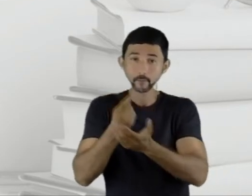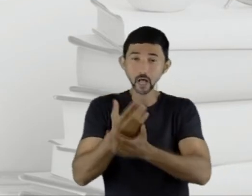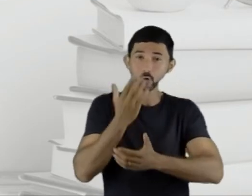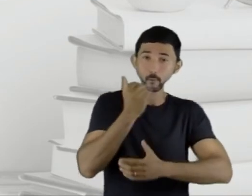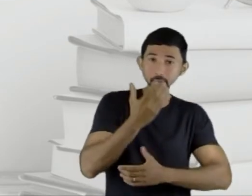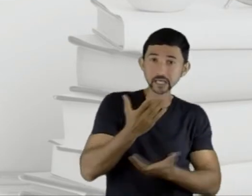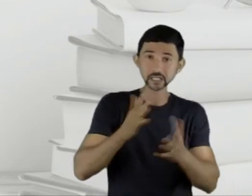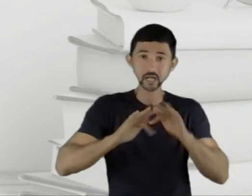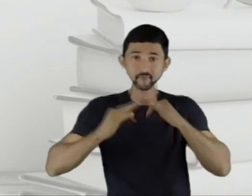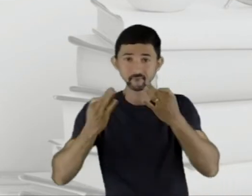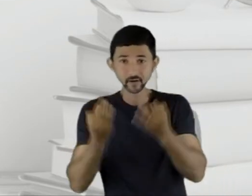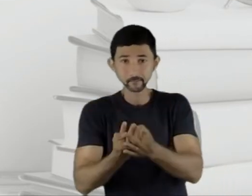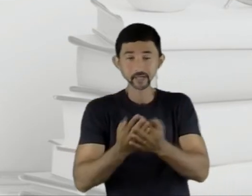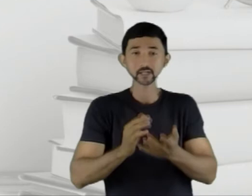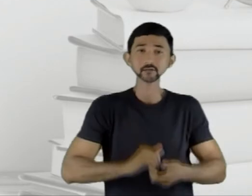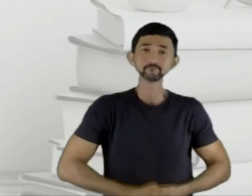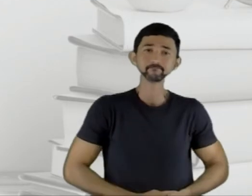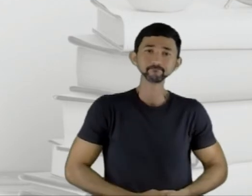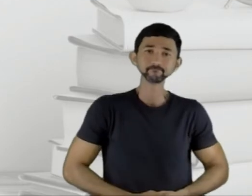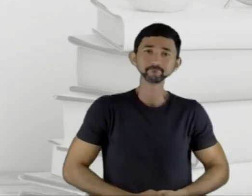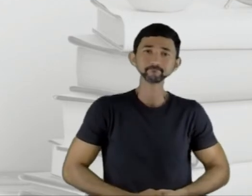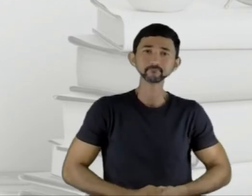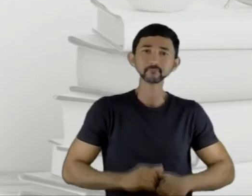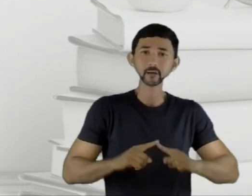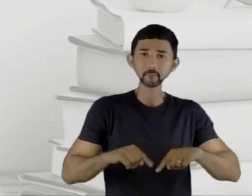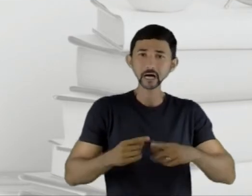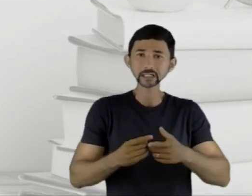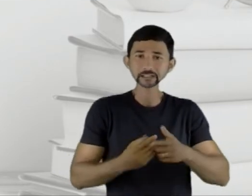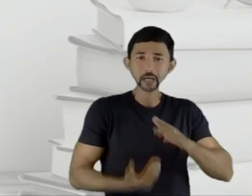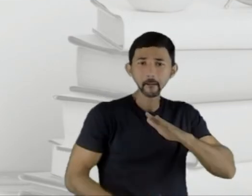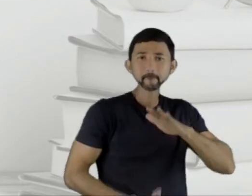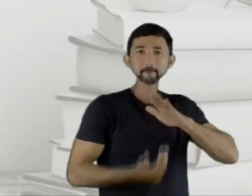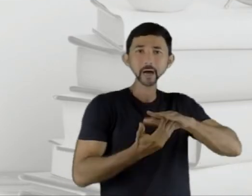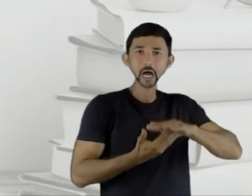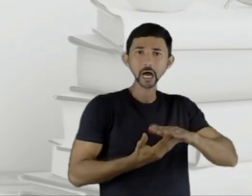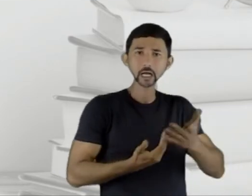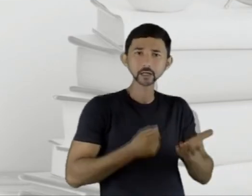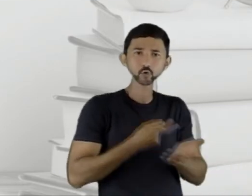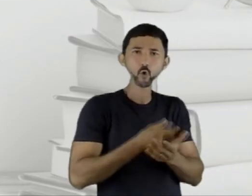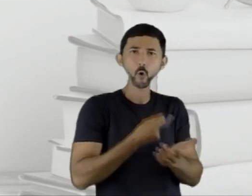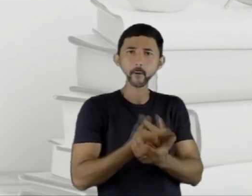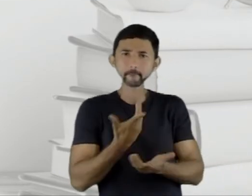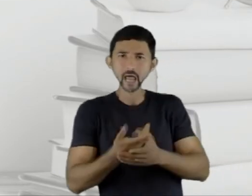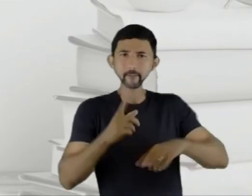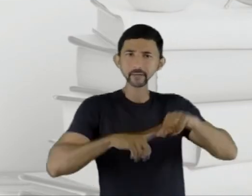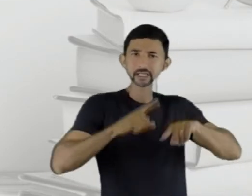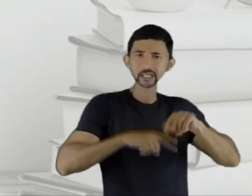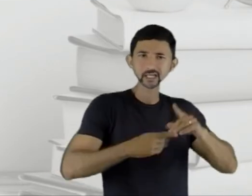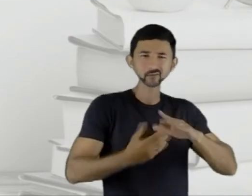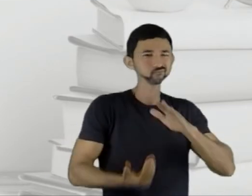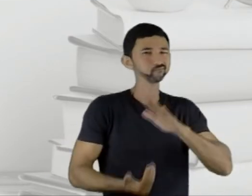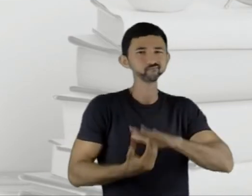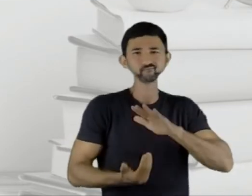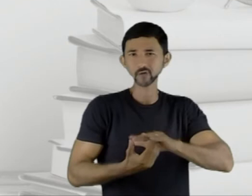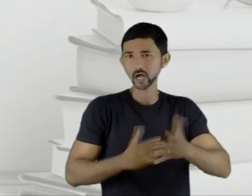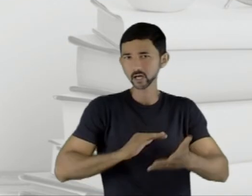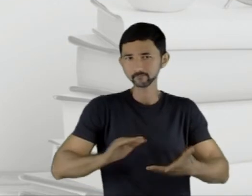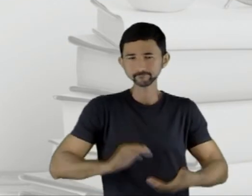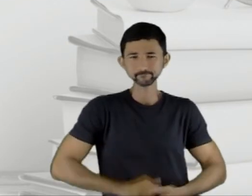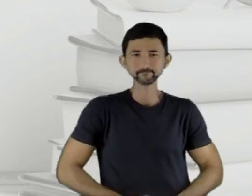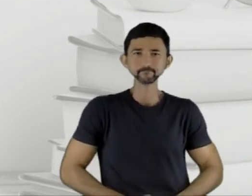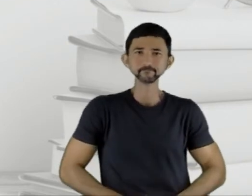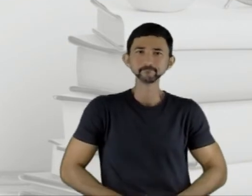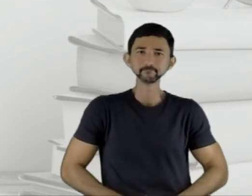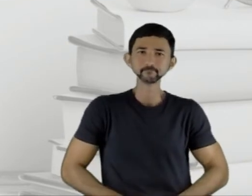alimentar os seus filhos, sua família, mas vai parar de consumir como consumia antes, quando trabalhava ou quando recebia bem.